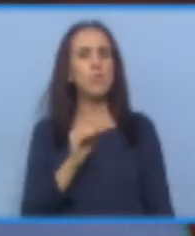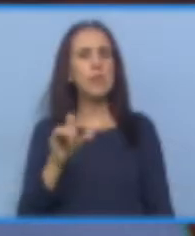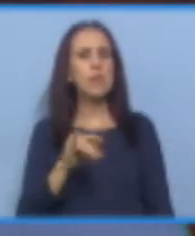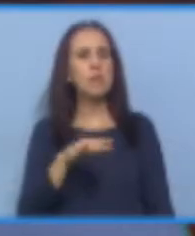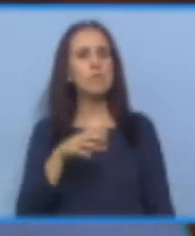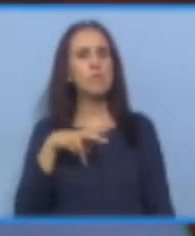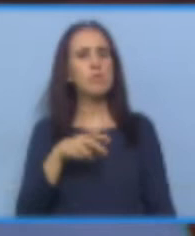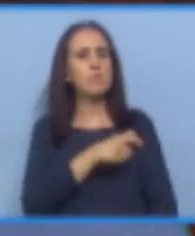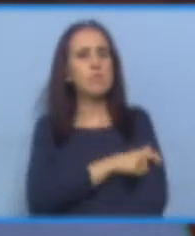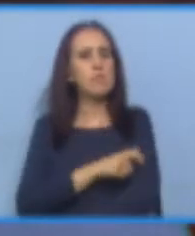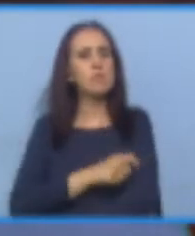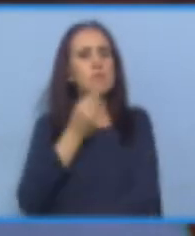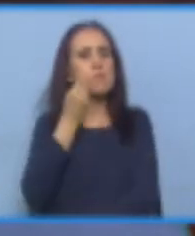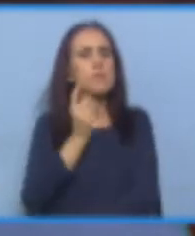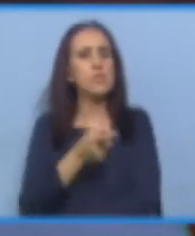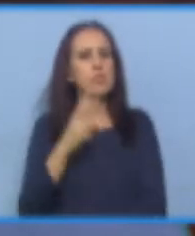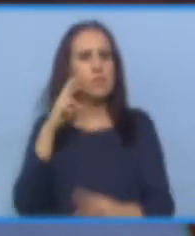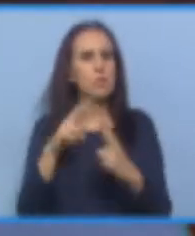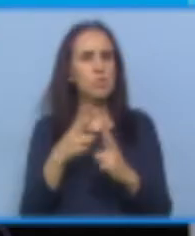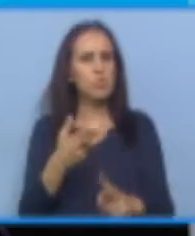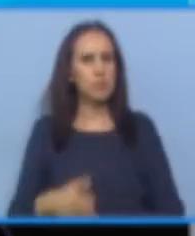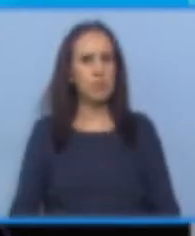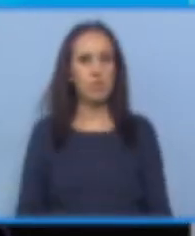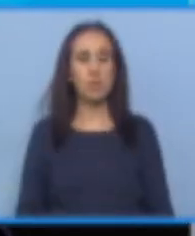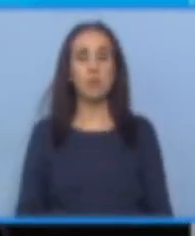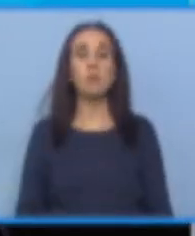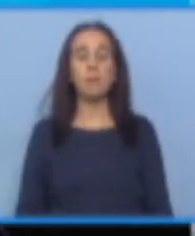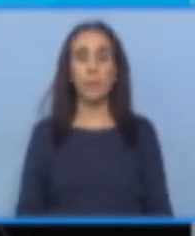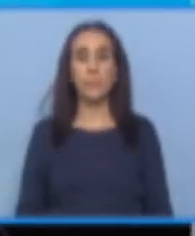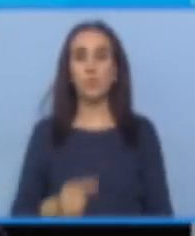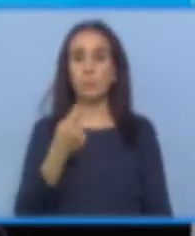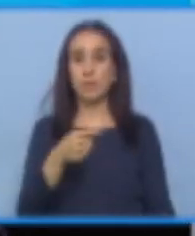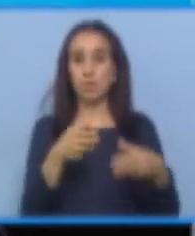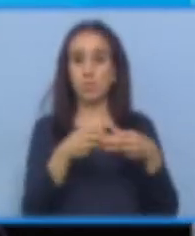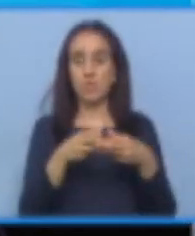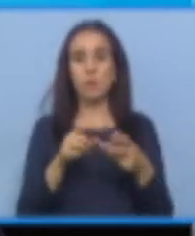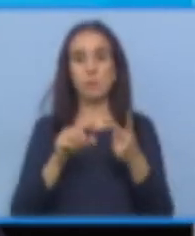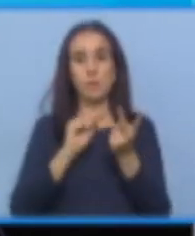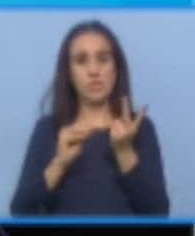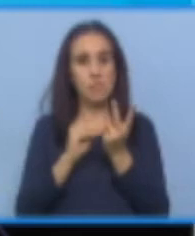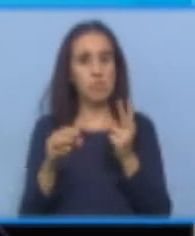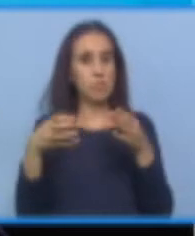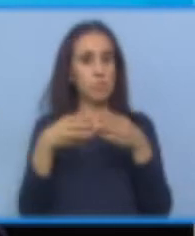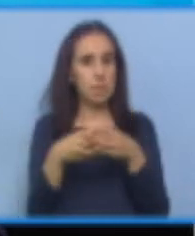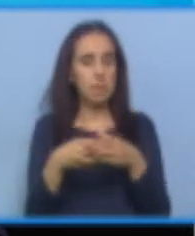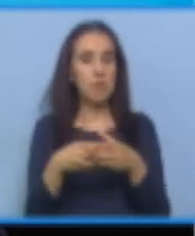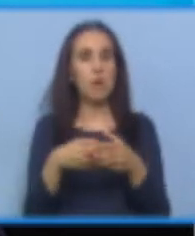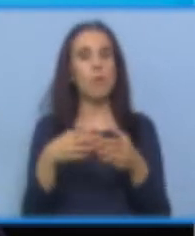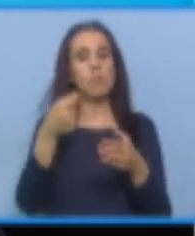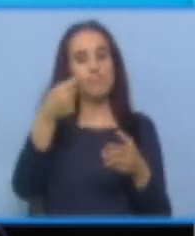encontro? Bom, para além do Presidente da Comissão Episcopal, do Secretário da Comissão, dos membros